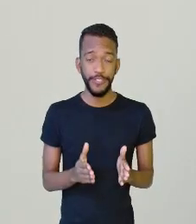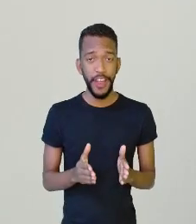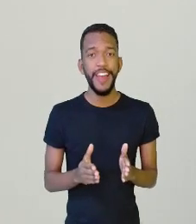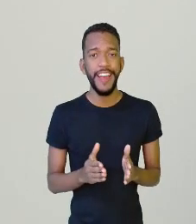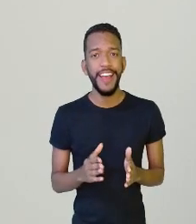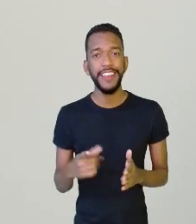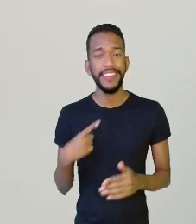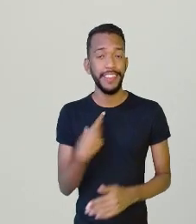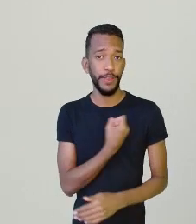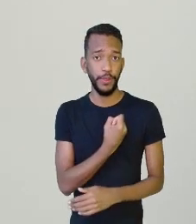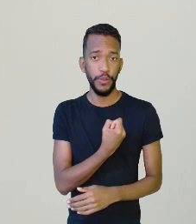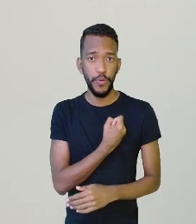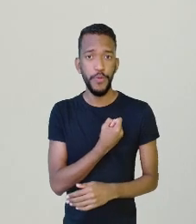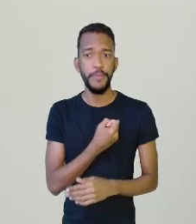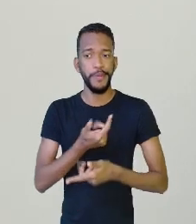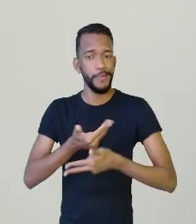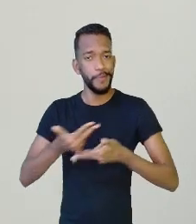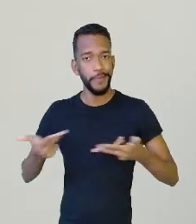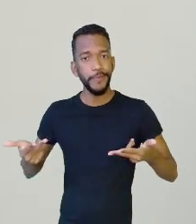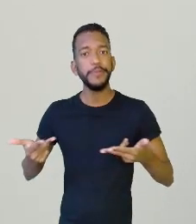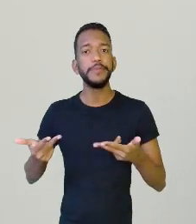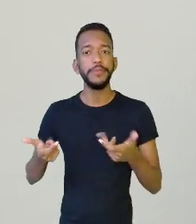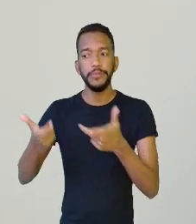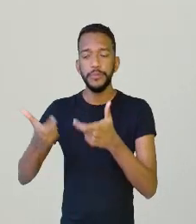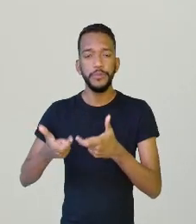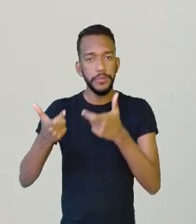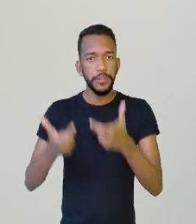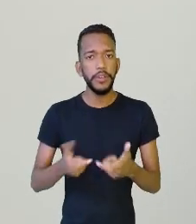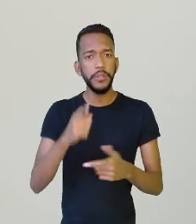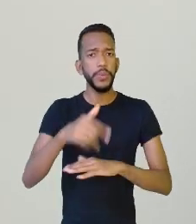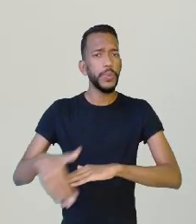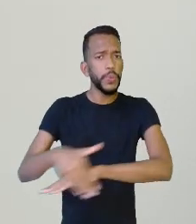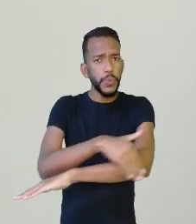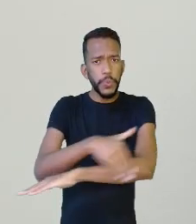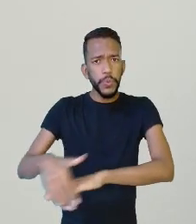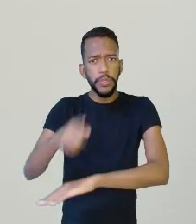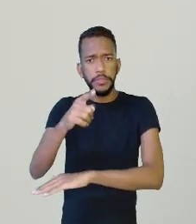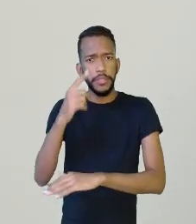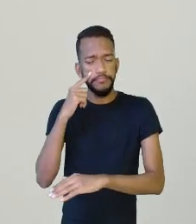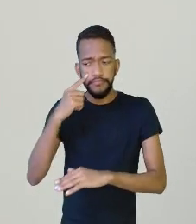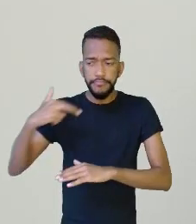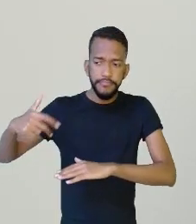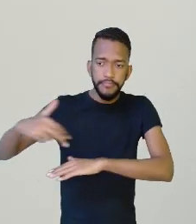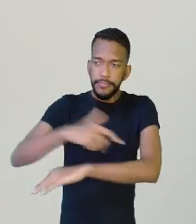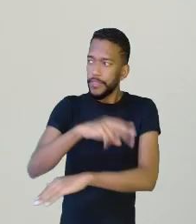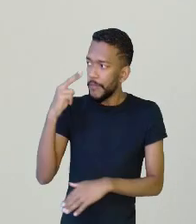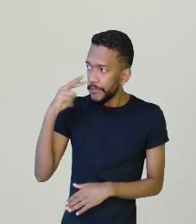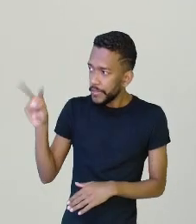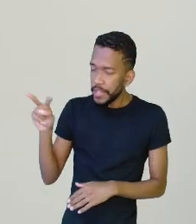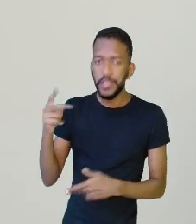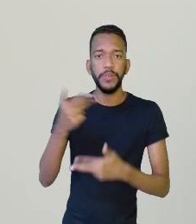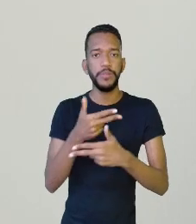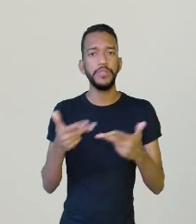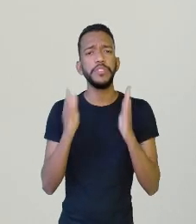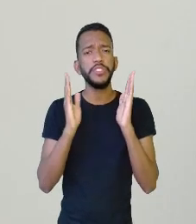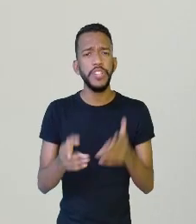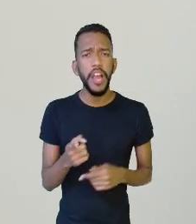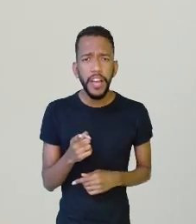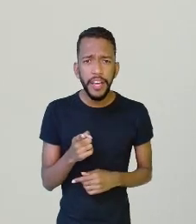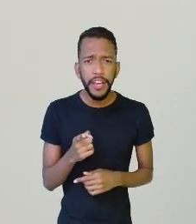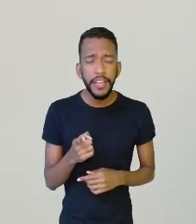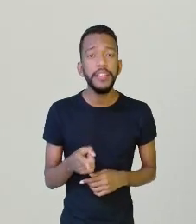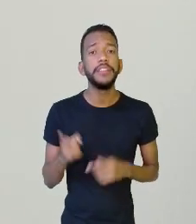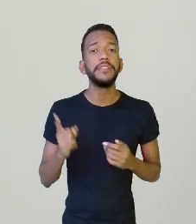esses valores em algum lugar, em alguma rua que você passou, em algum estabelecimento? Você